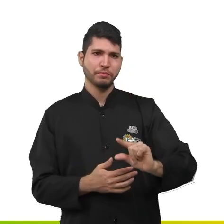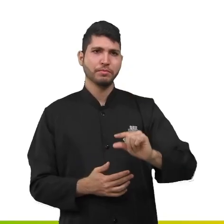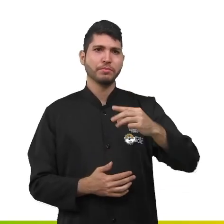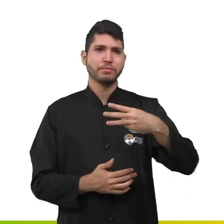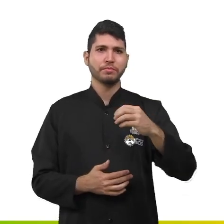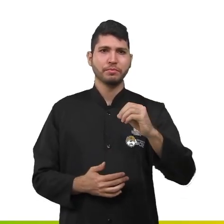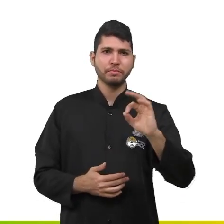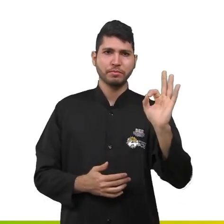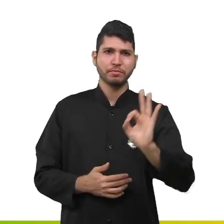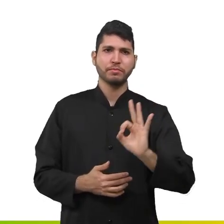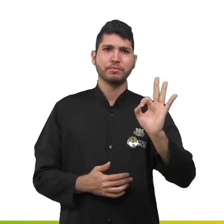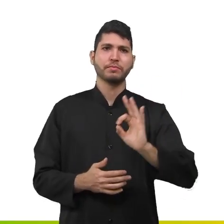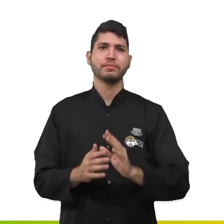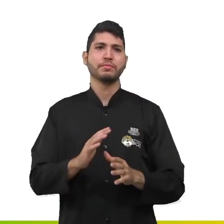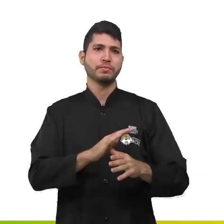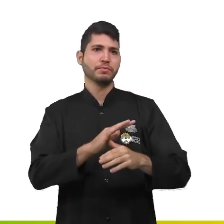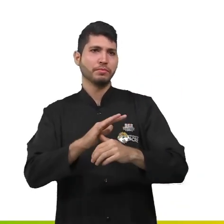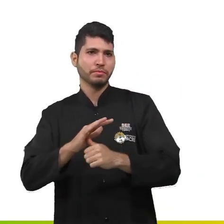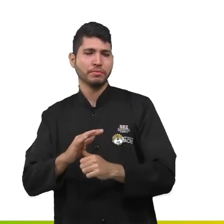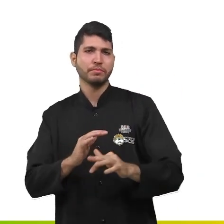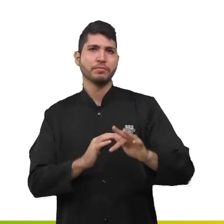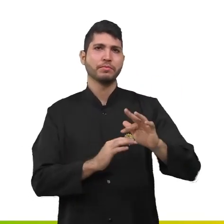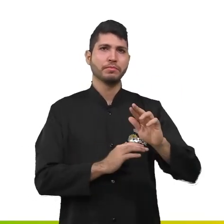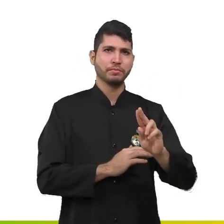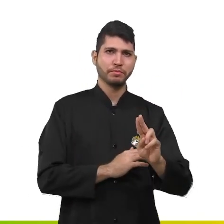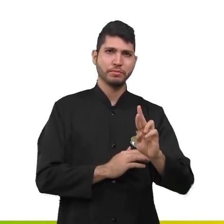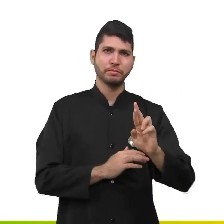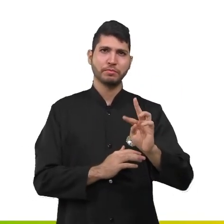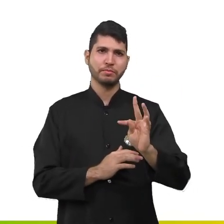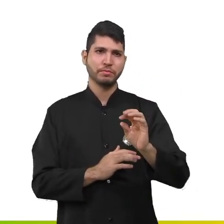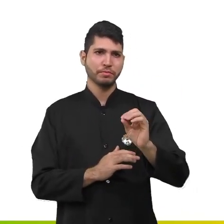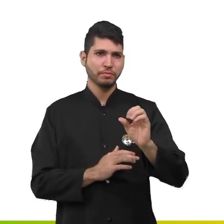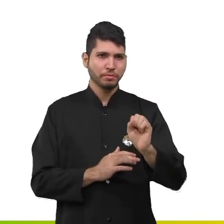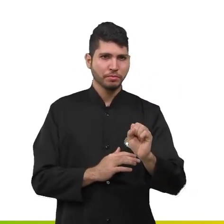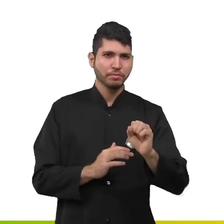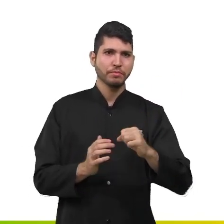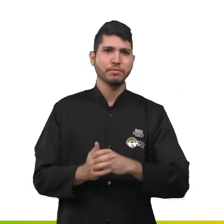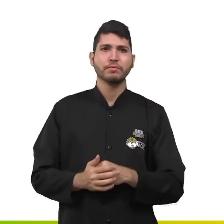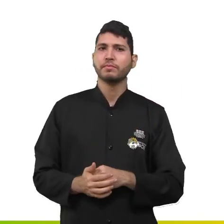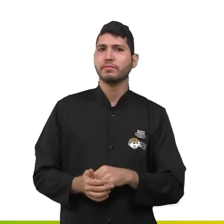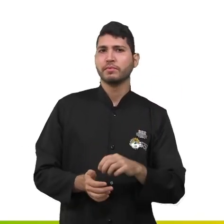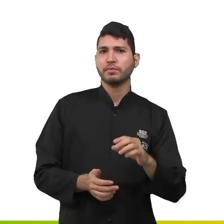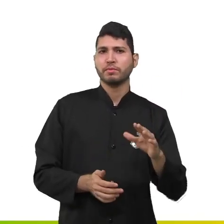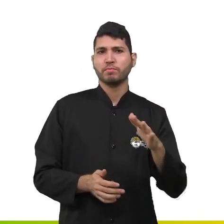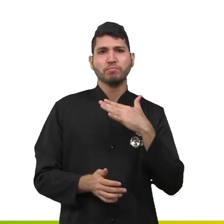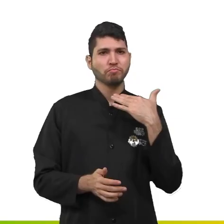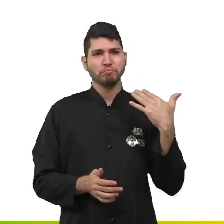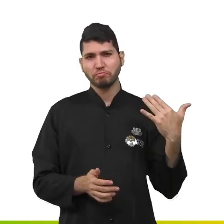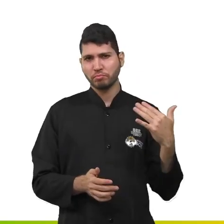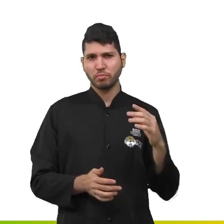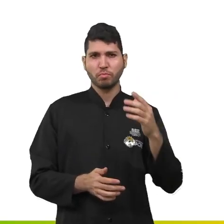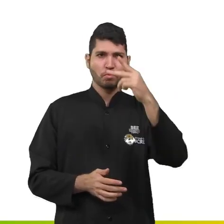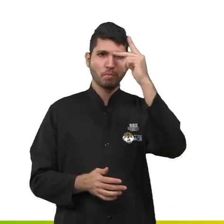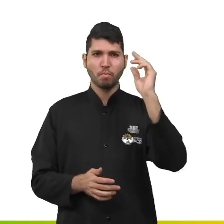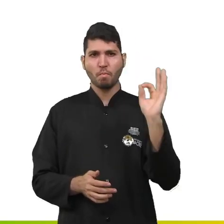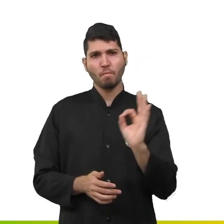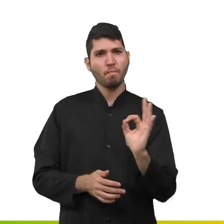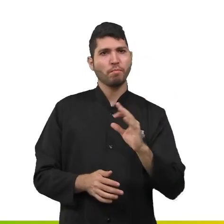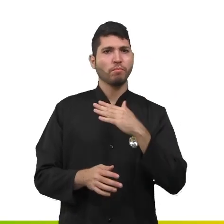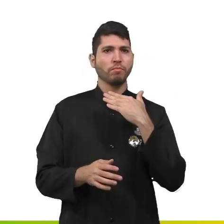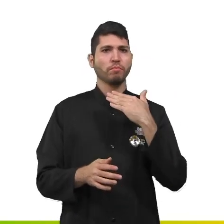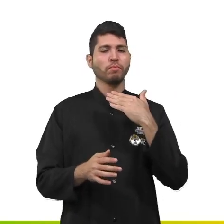casos de roubo e furtos, nenhuma morte violenta registrada recentemente, aumento de percepção de segurança. Então, seria a percepção de segurança